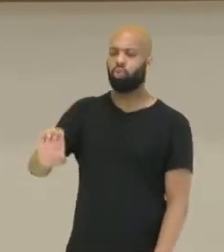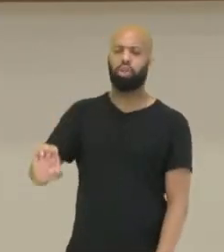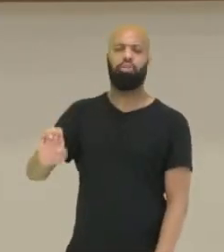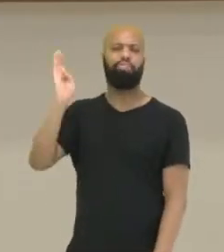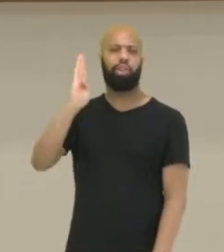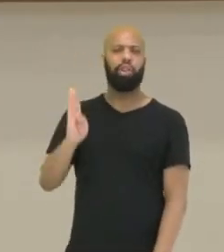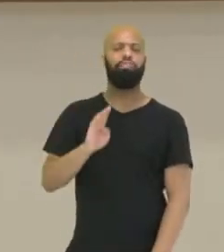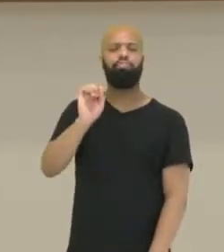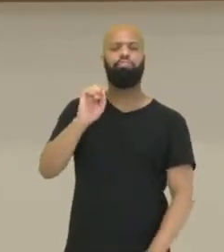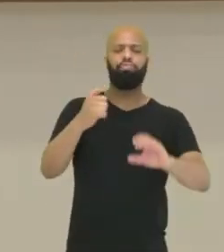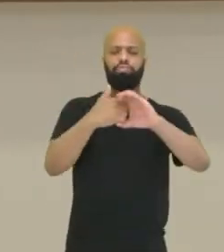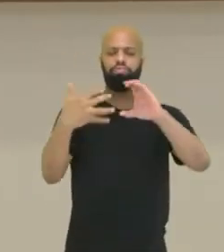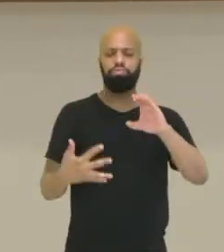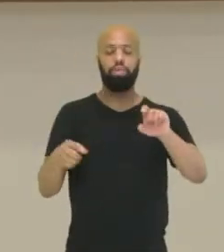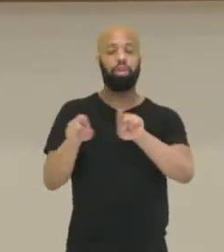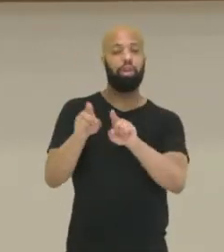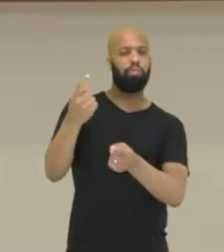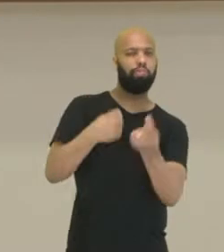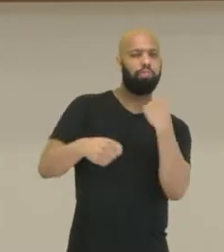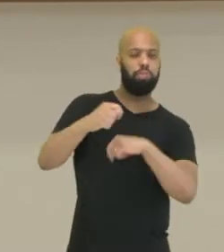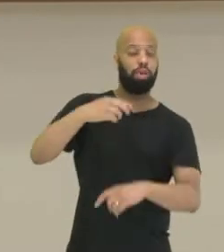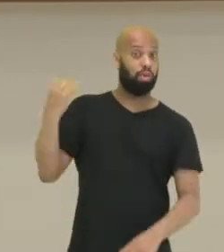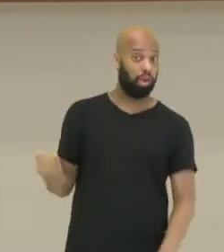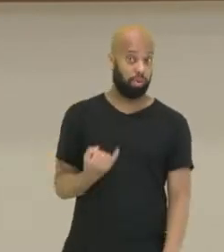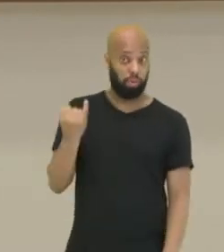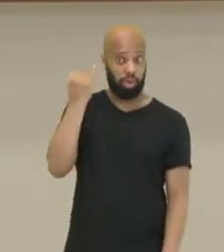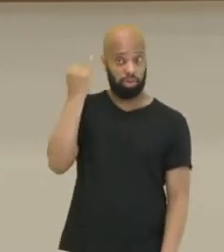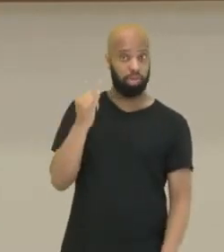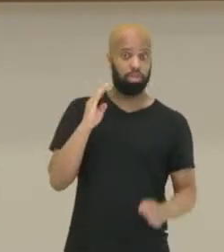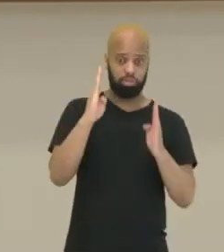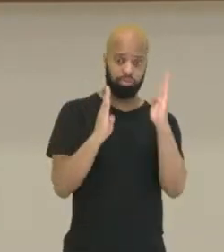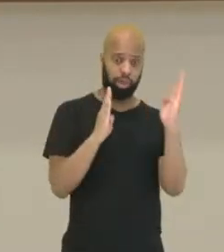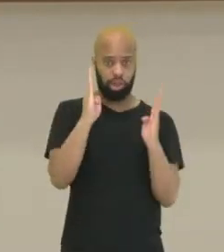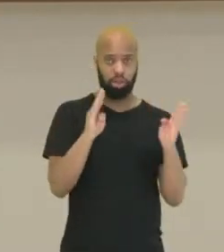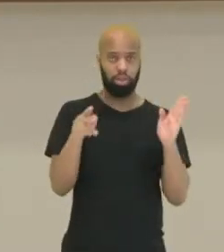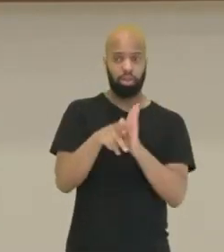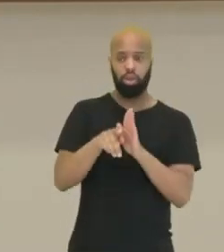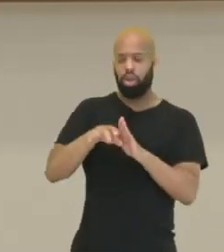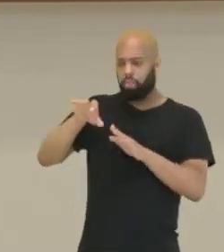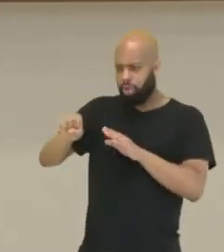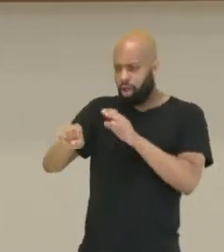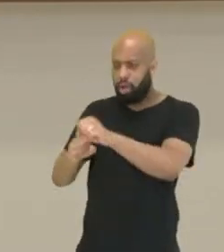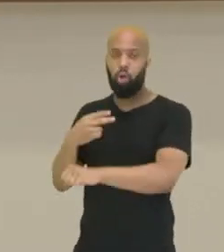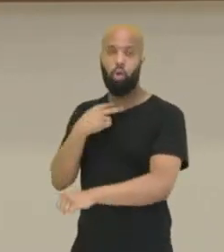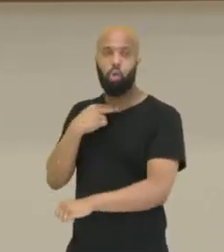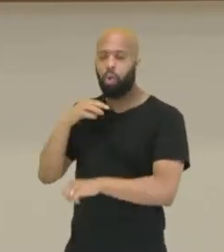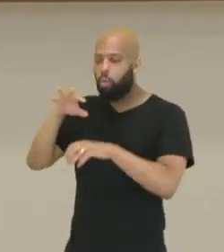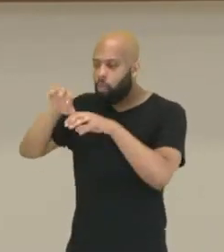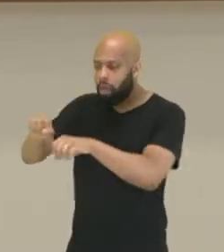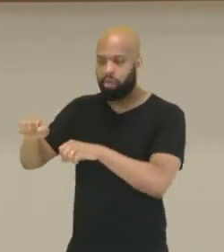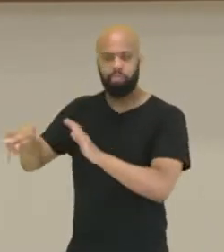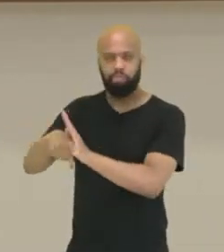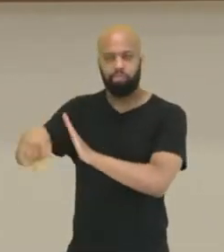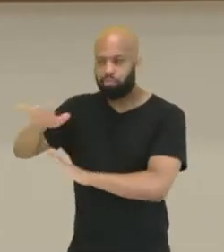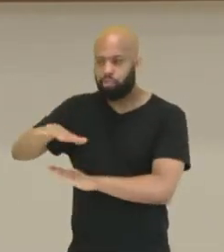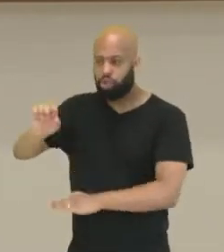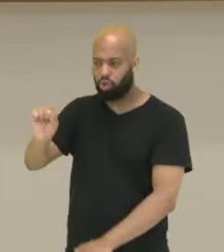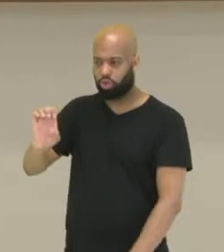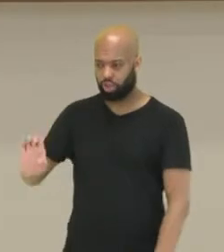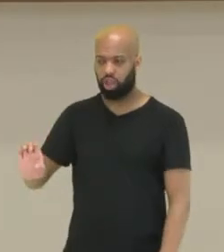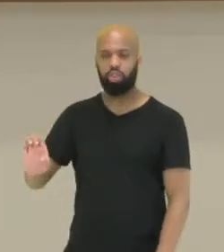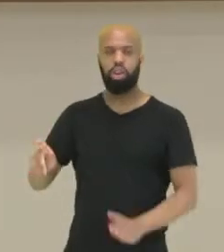características, que atividades econômicas foram importantes no processo de ocupação do sudeste, no processo